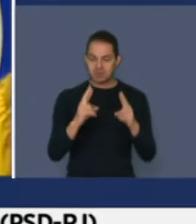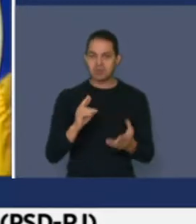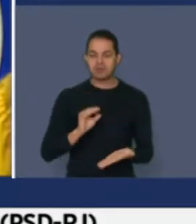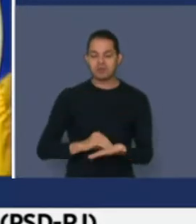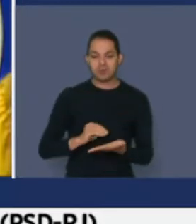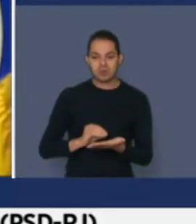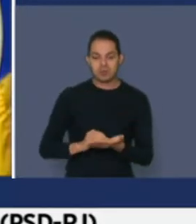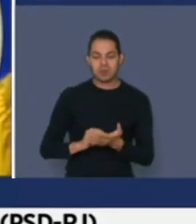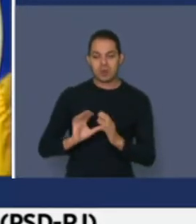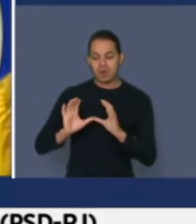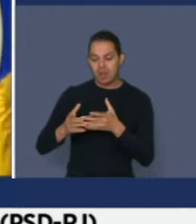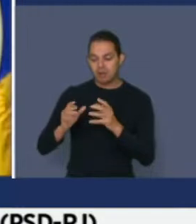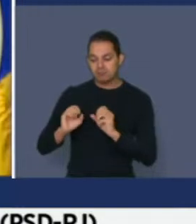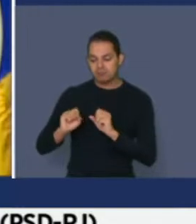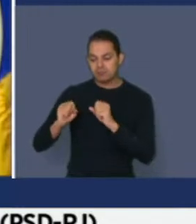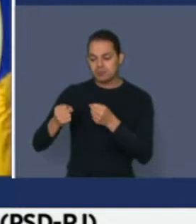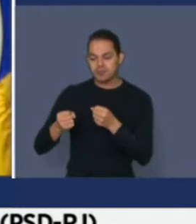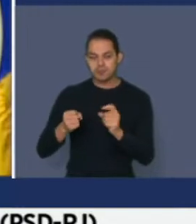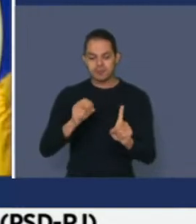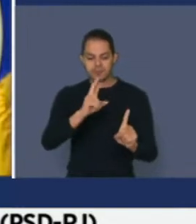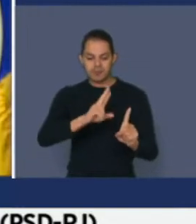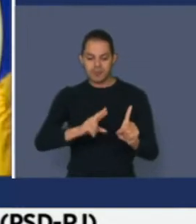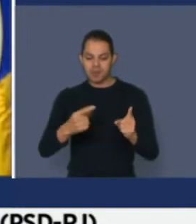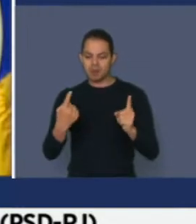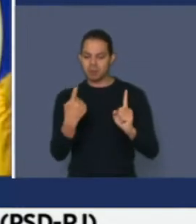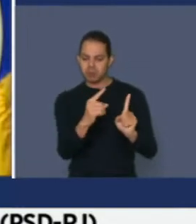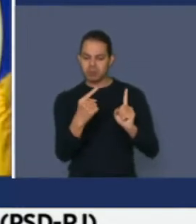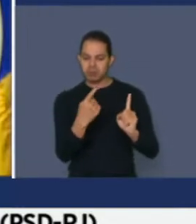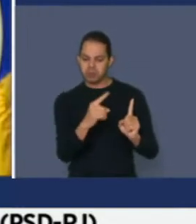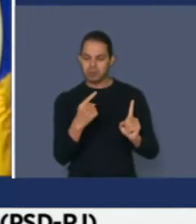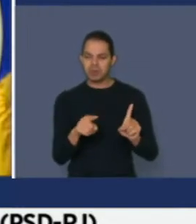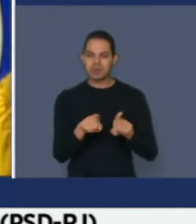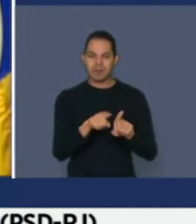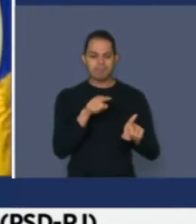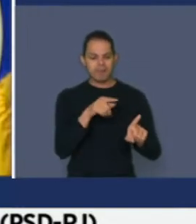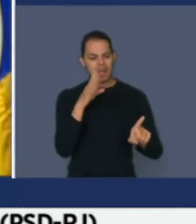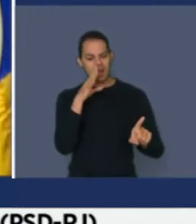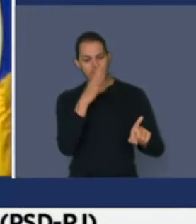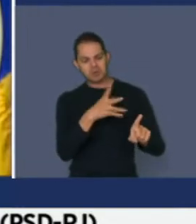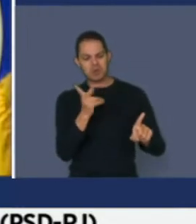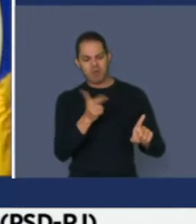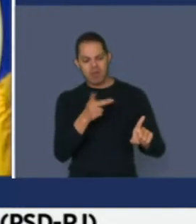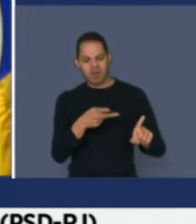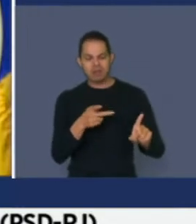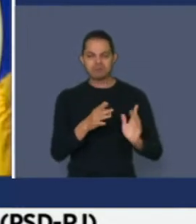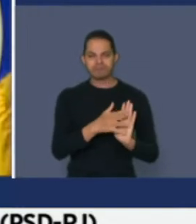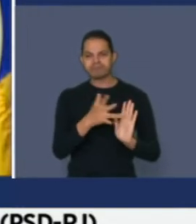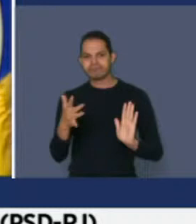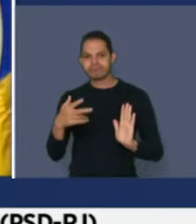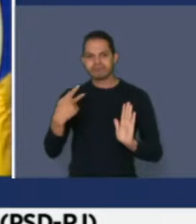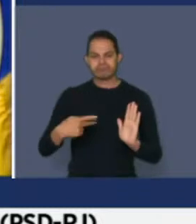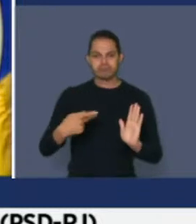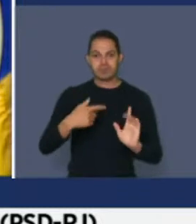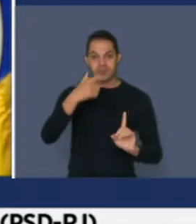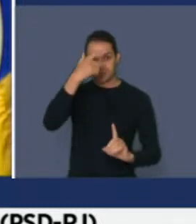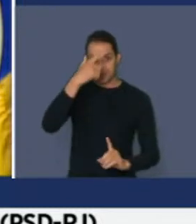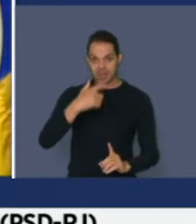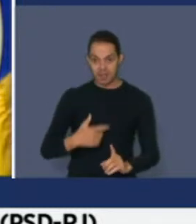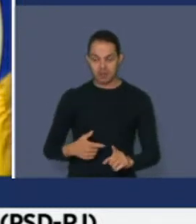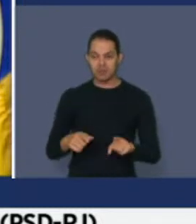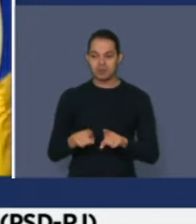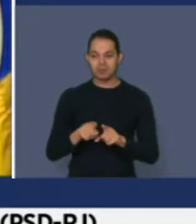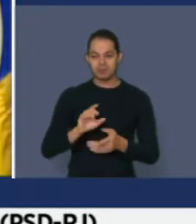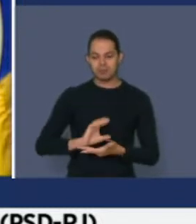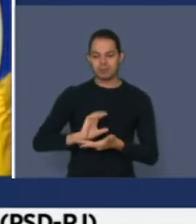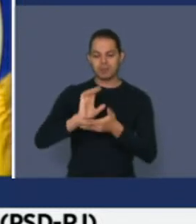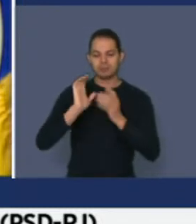Ataque ao relator e à condução do processo por este relator e pelo Conselho